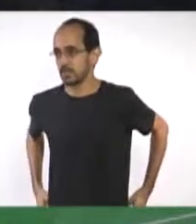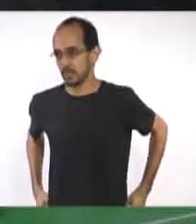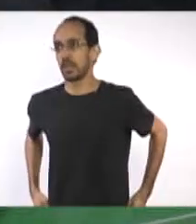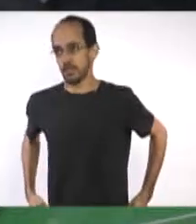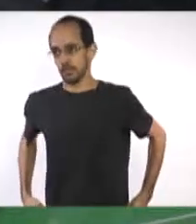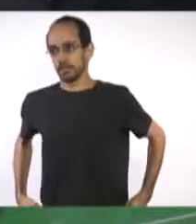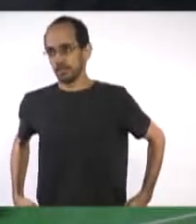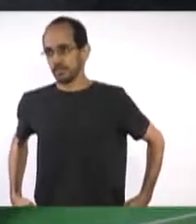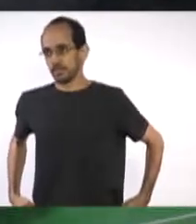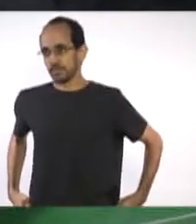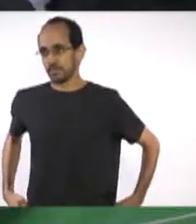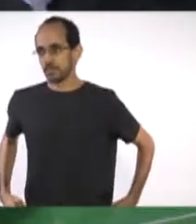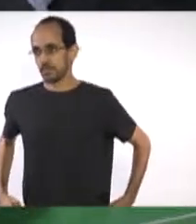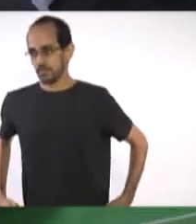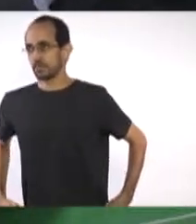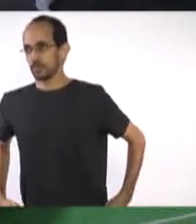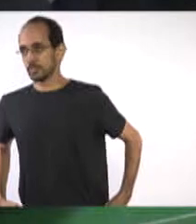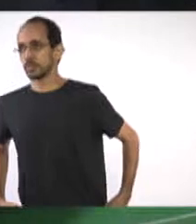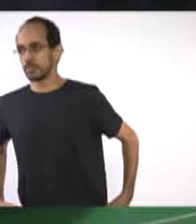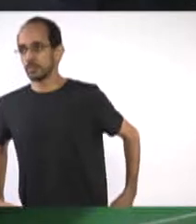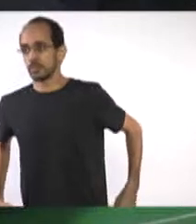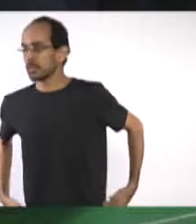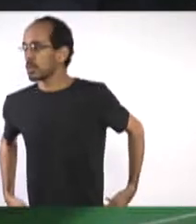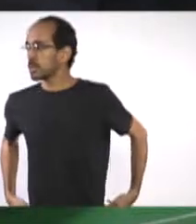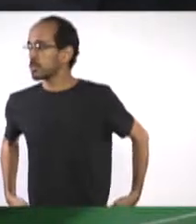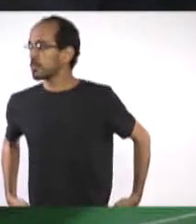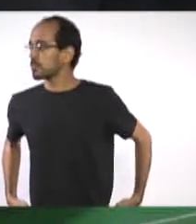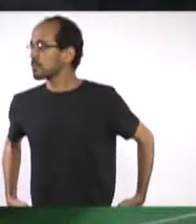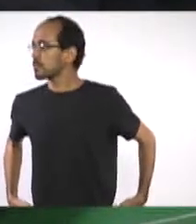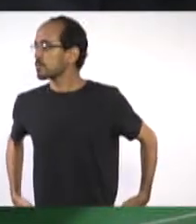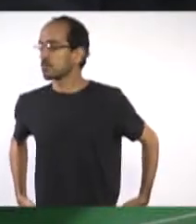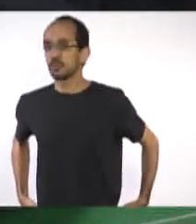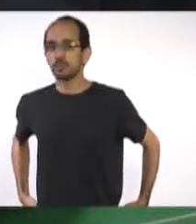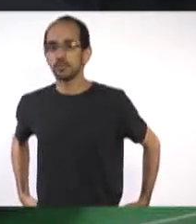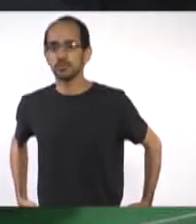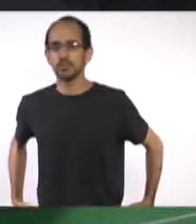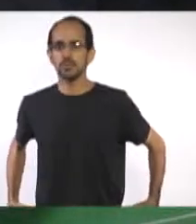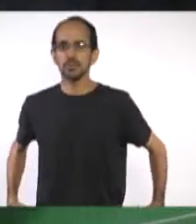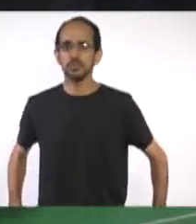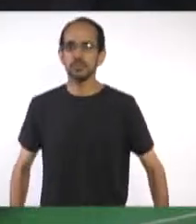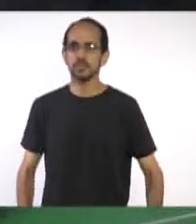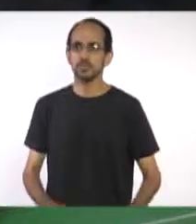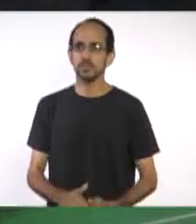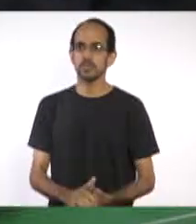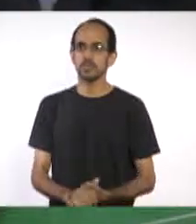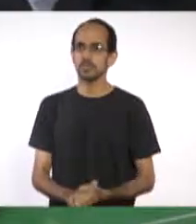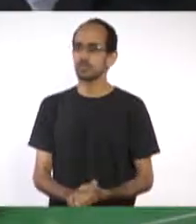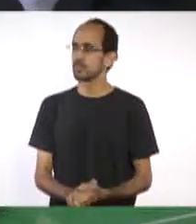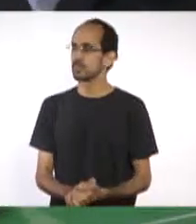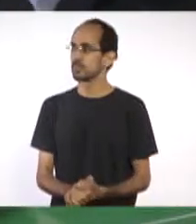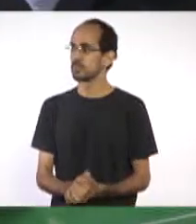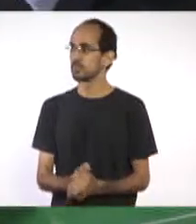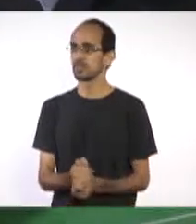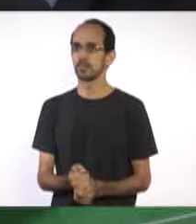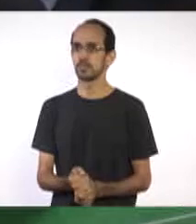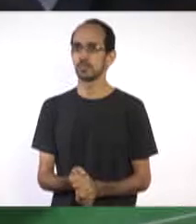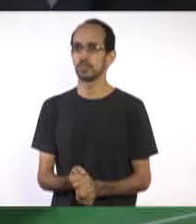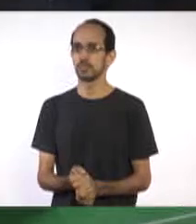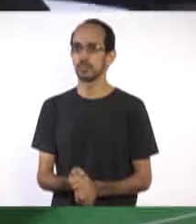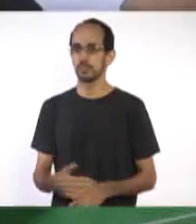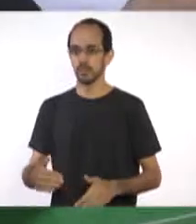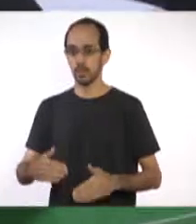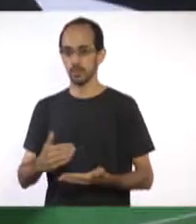senhor governador, na presença do excelentíssimo senhor presidente desta casa e na presença do excelentíssimo